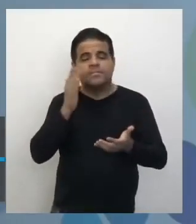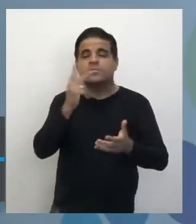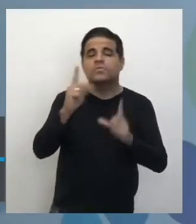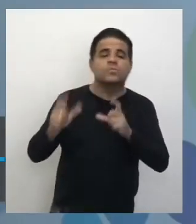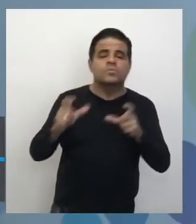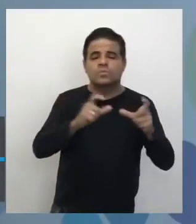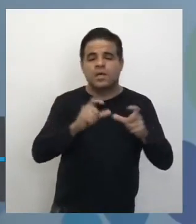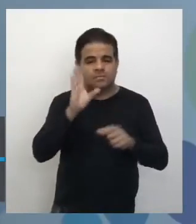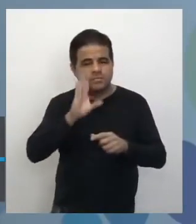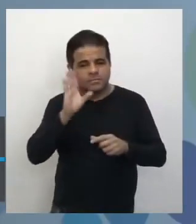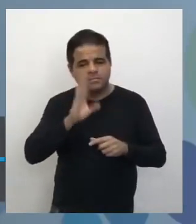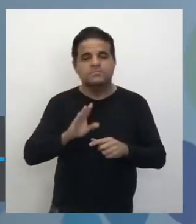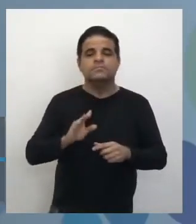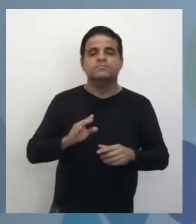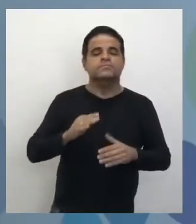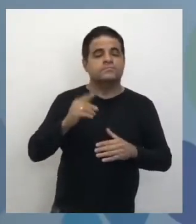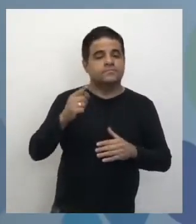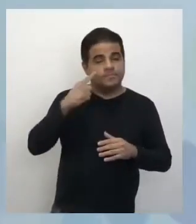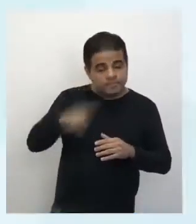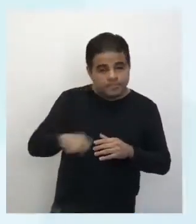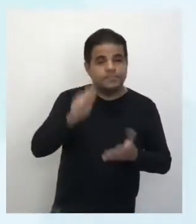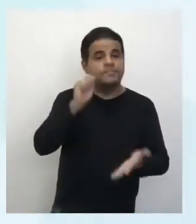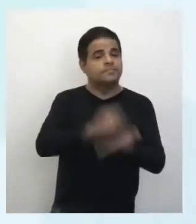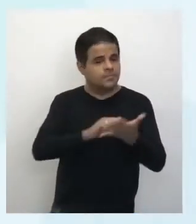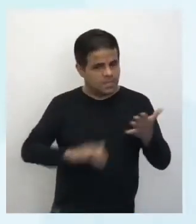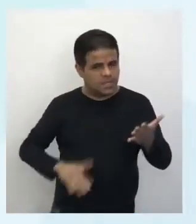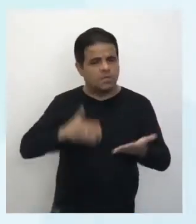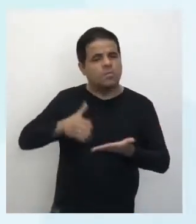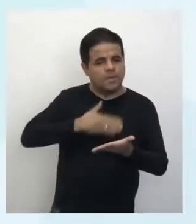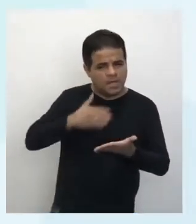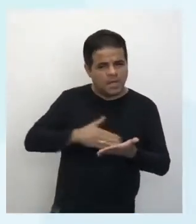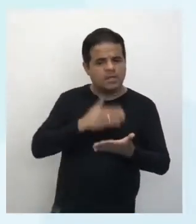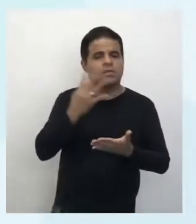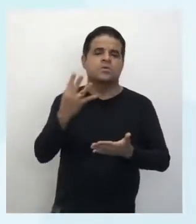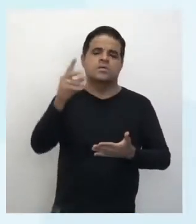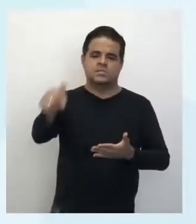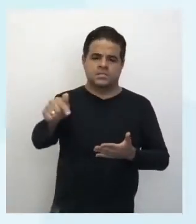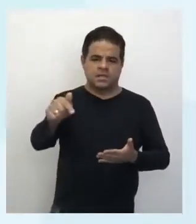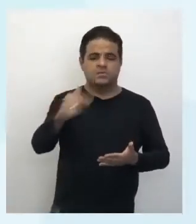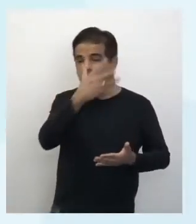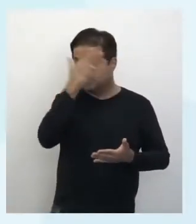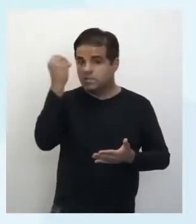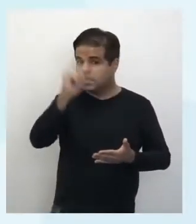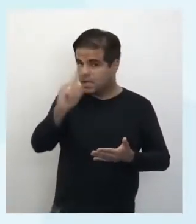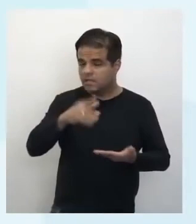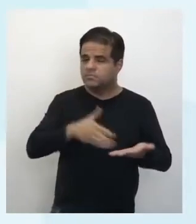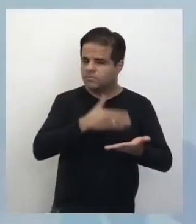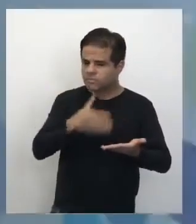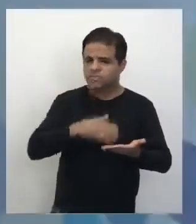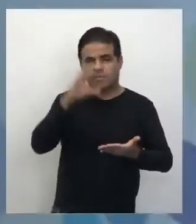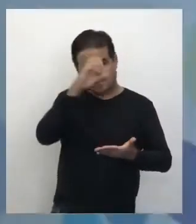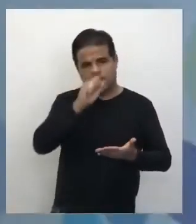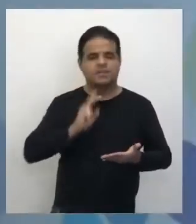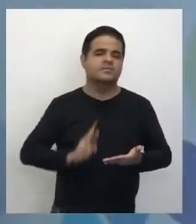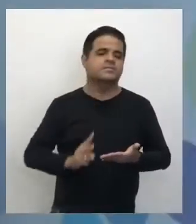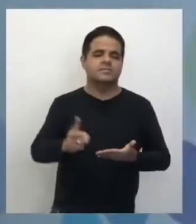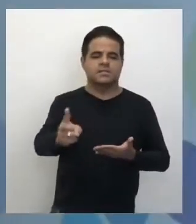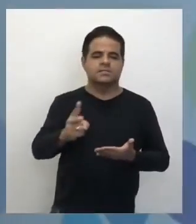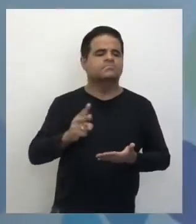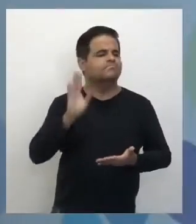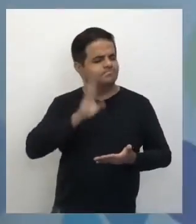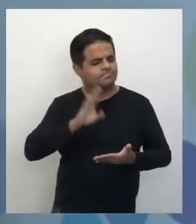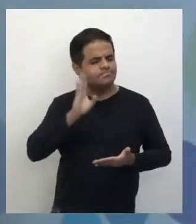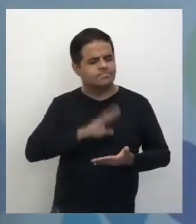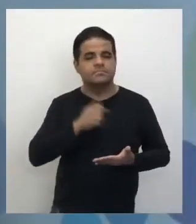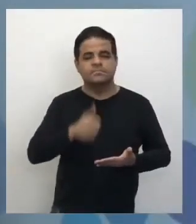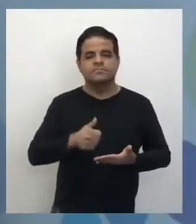lugares legais. E faça as atividades da página 47 do caderno Aprender Sempre. E vai ser legal